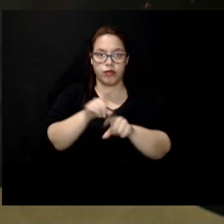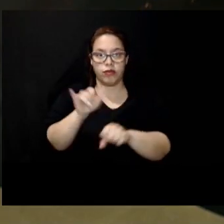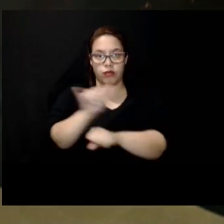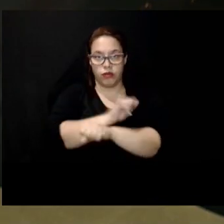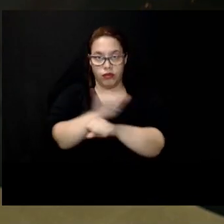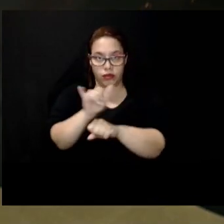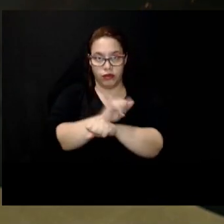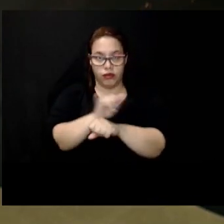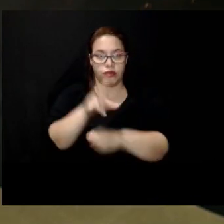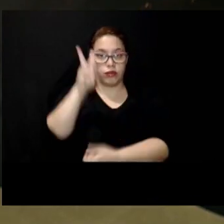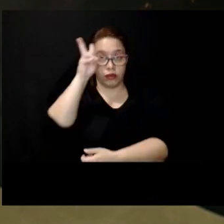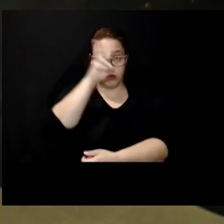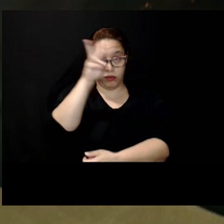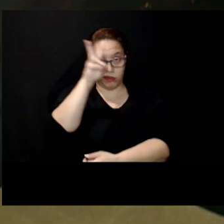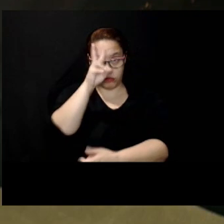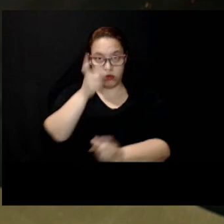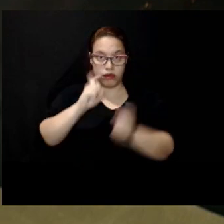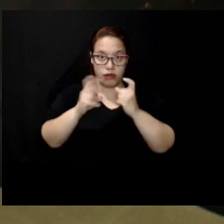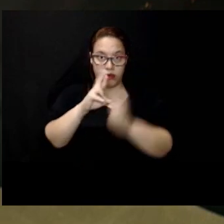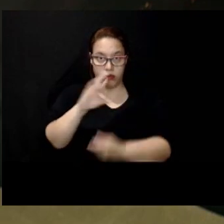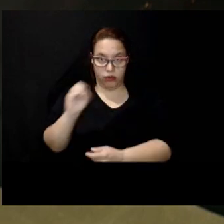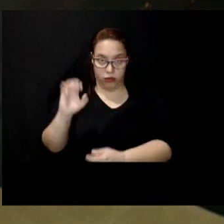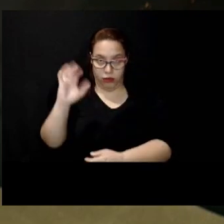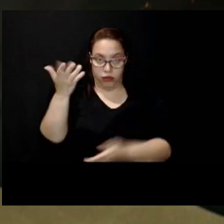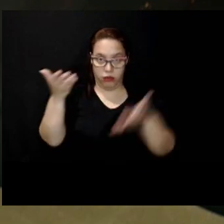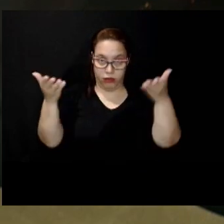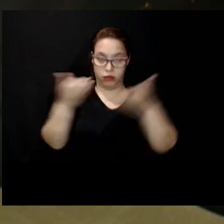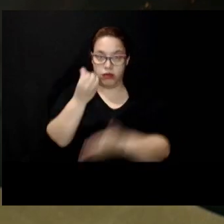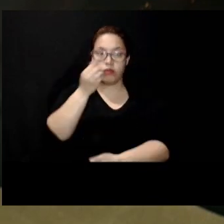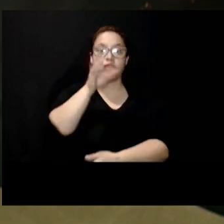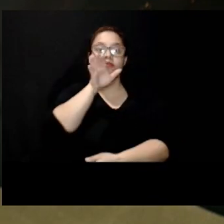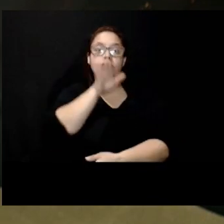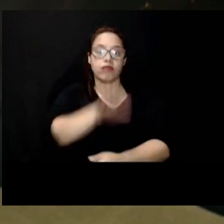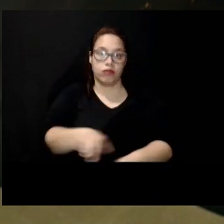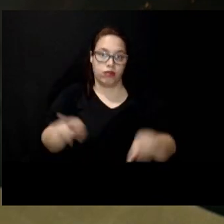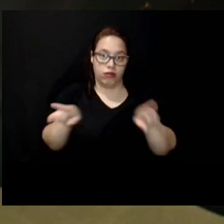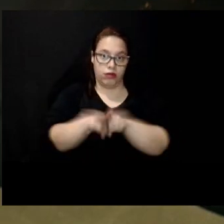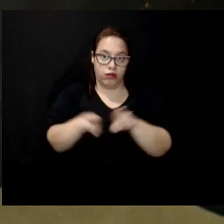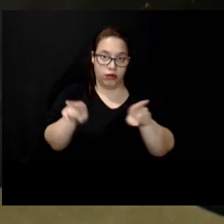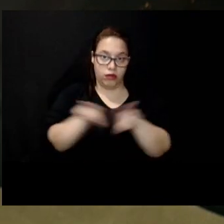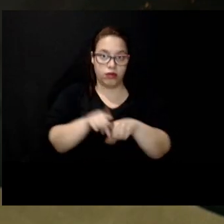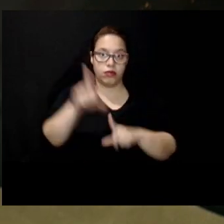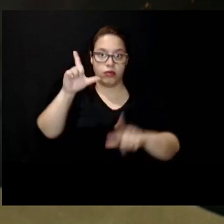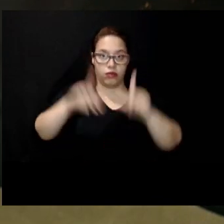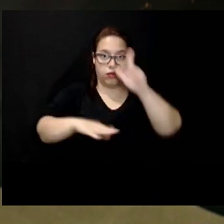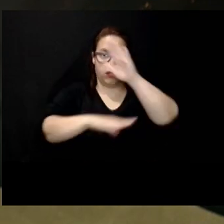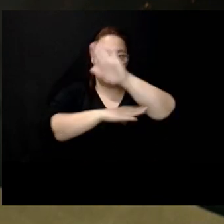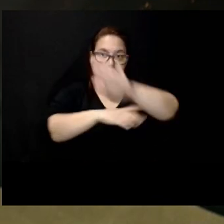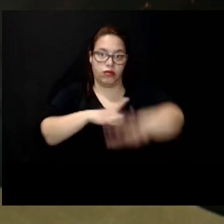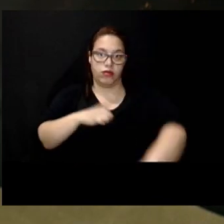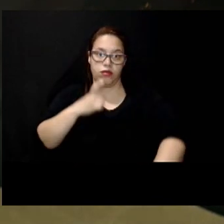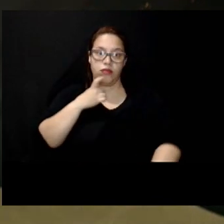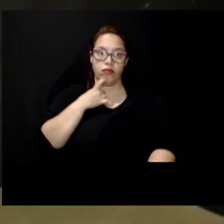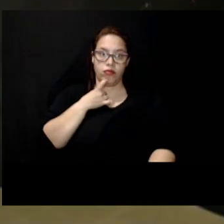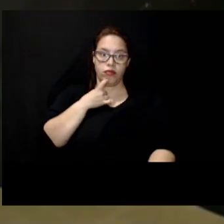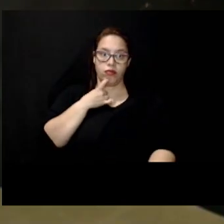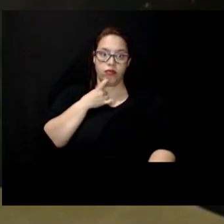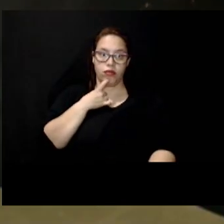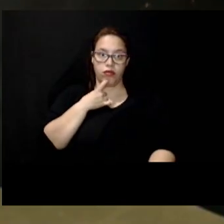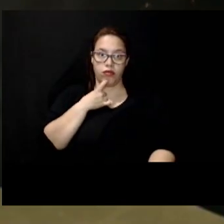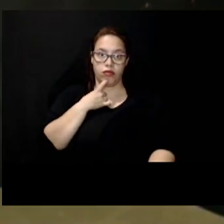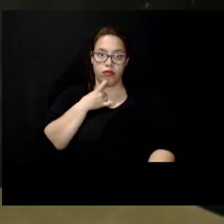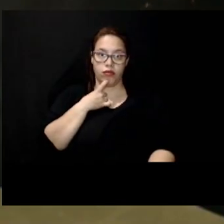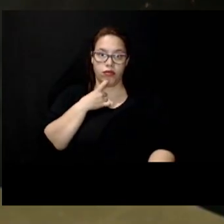Lembrando que a reunião ordinária, que acontece hoje às 6 da tarde, também é transmitida pela TV Câmara Campinas, pelo nosso canal no